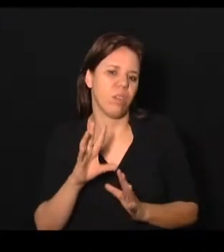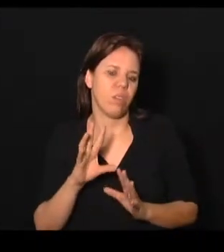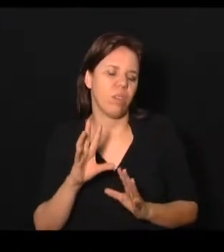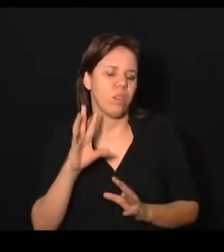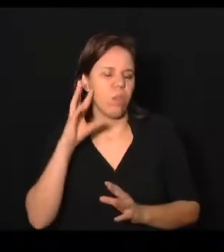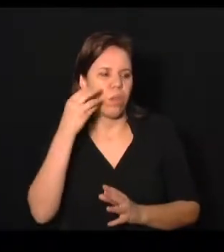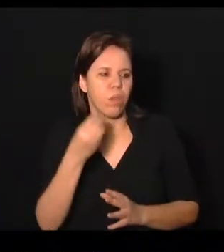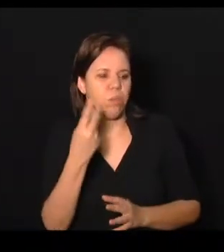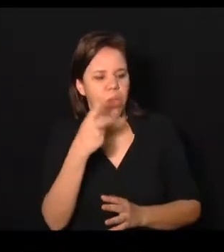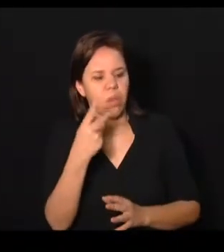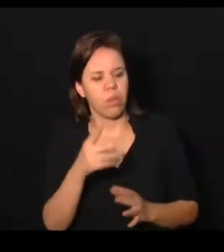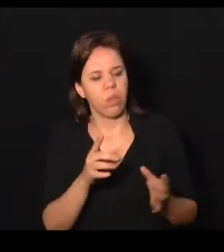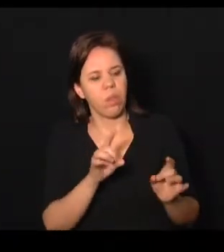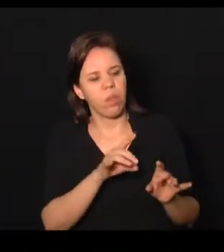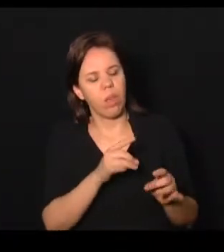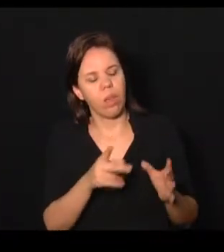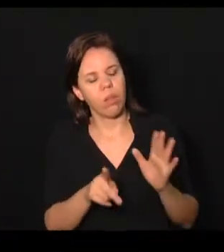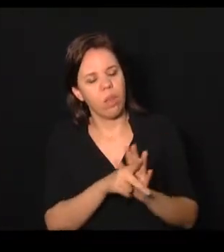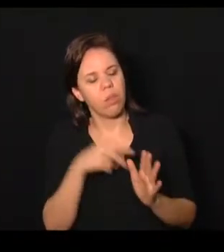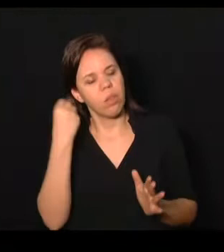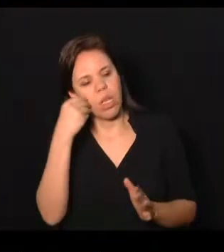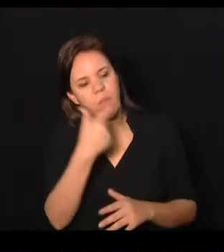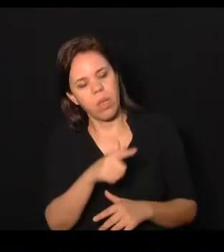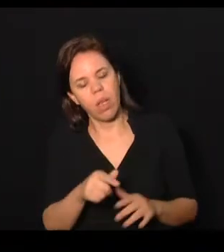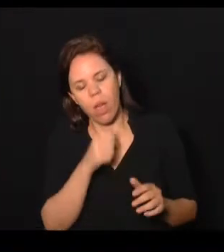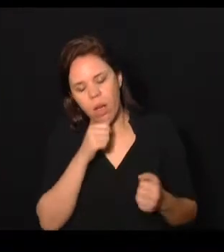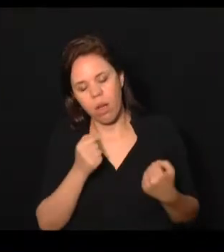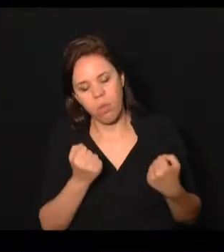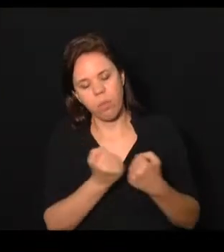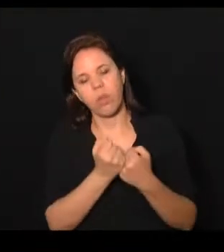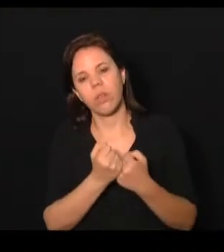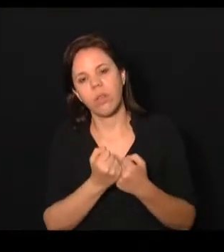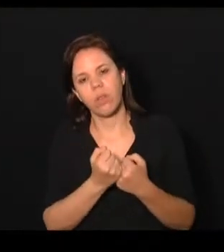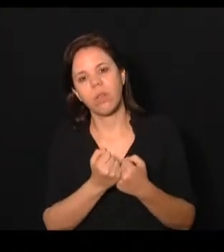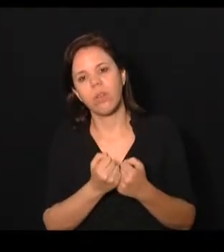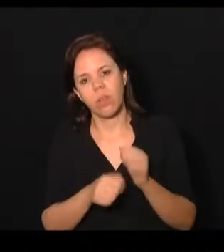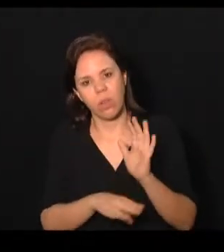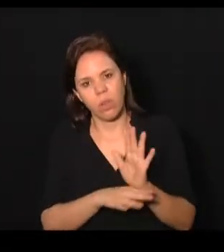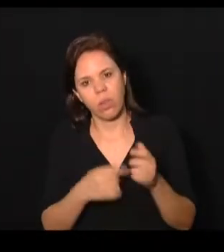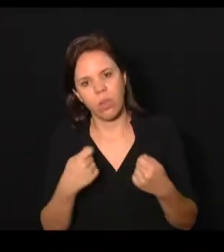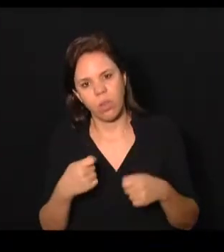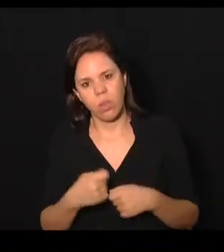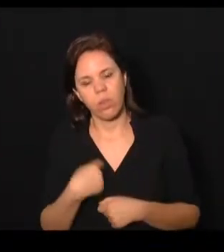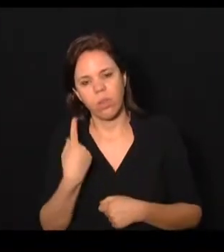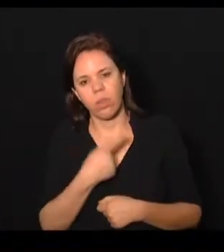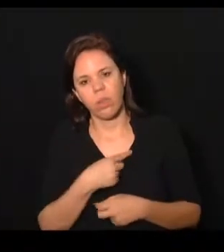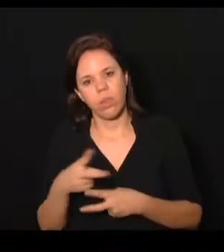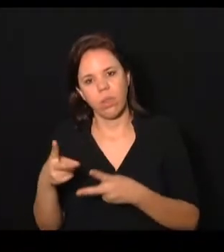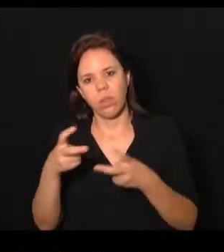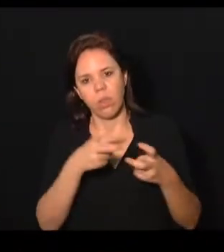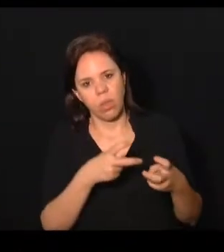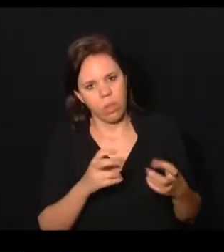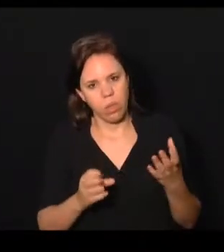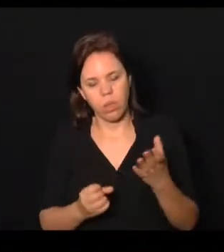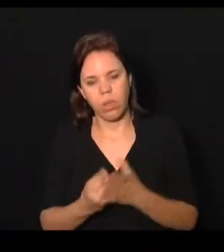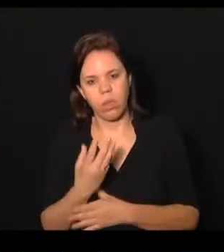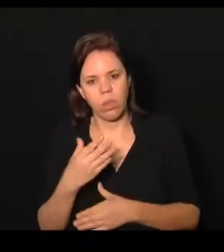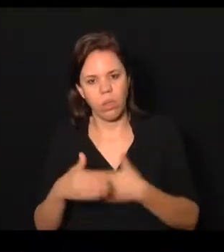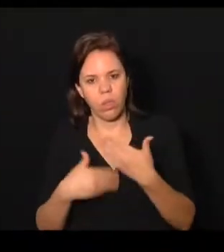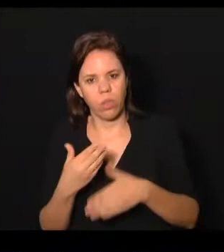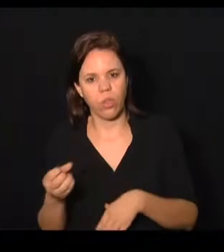técnico deles. E a gente está aqui para apoiar isso, né, para ajudar e auxiliar naquilo que for necessário. Então a gente está vendo aí nascer agora